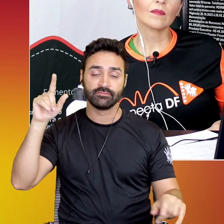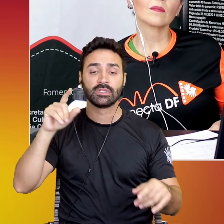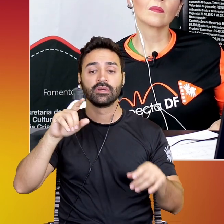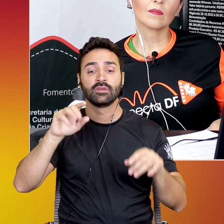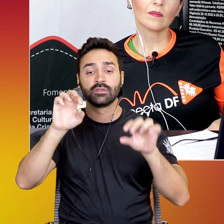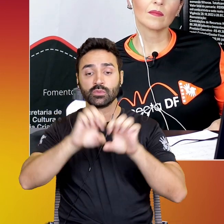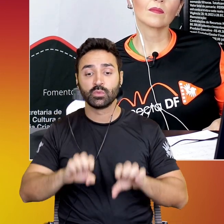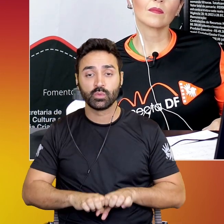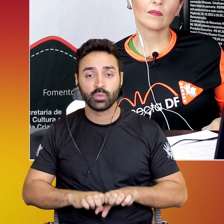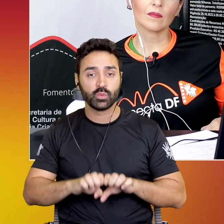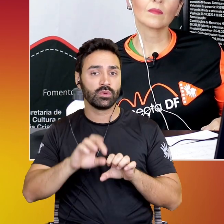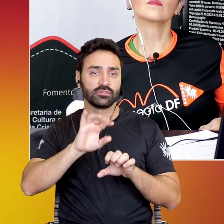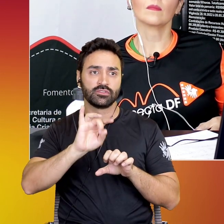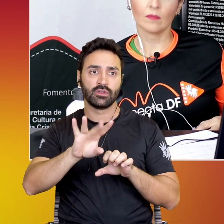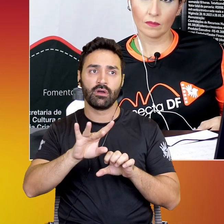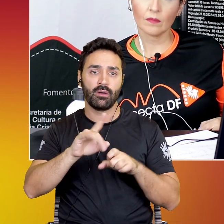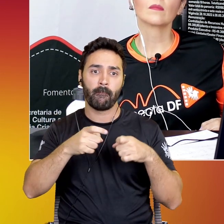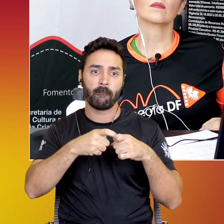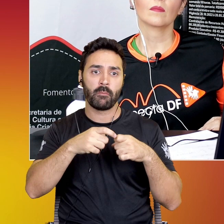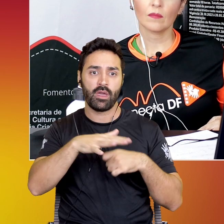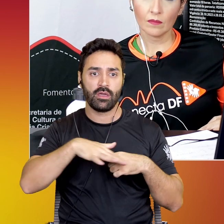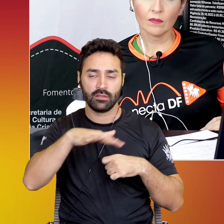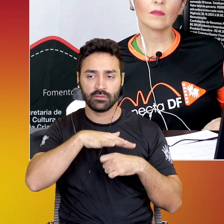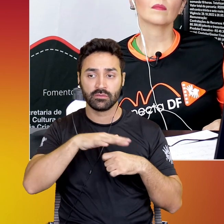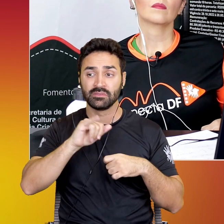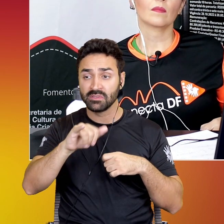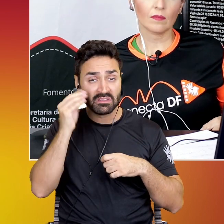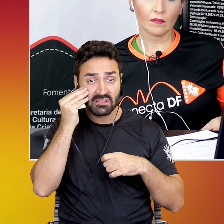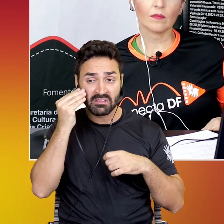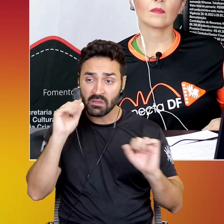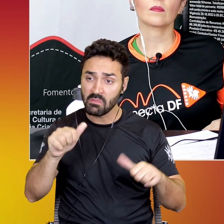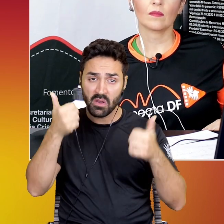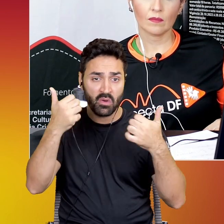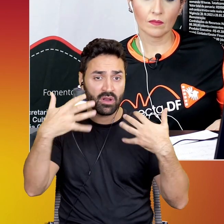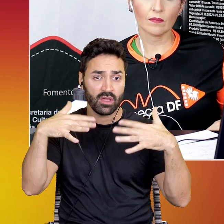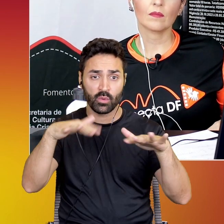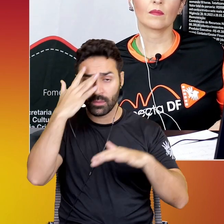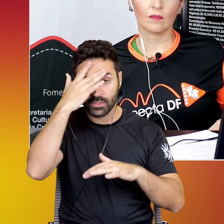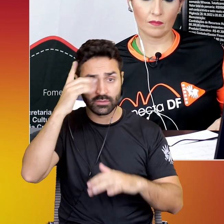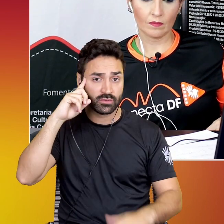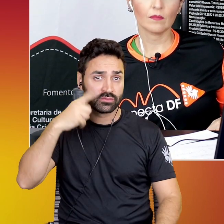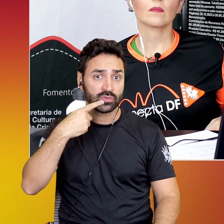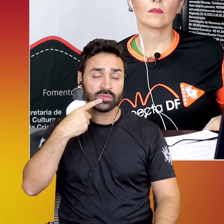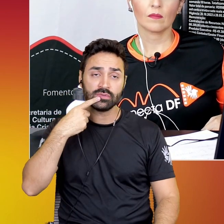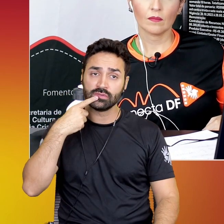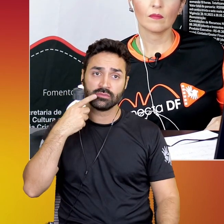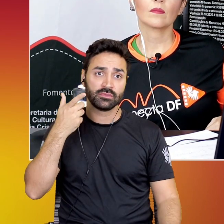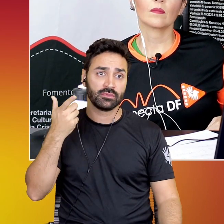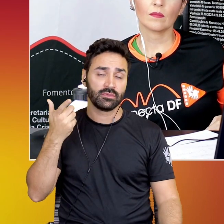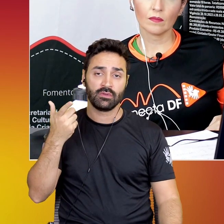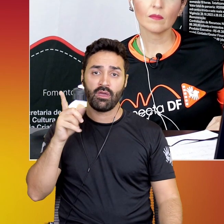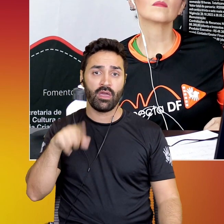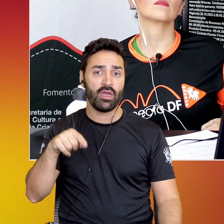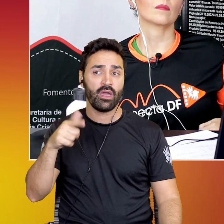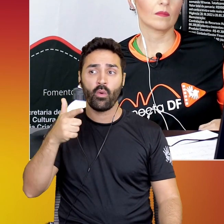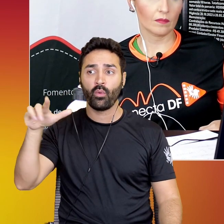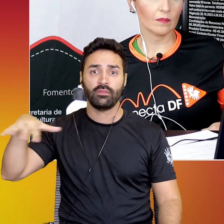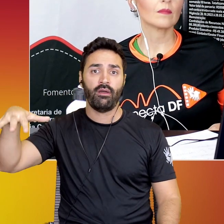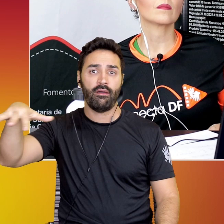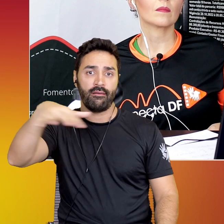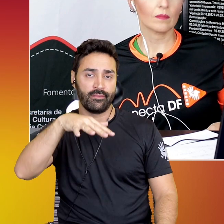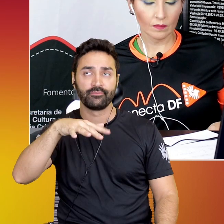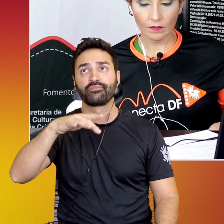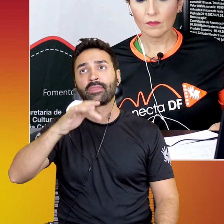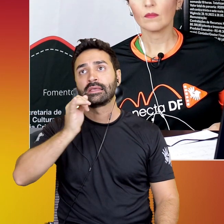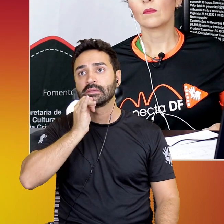uma estrutura médica. Tudo que se faz para melhorar e incluir uma pessoa surda vem das outras áreas. Vem